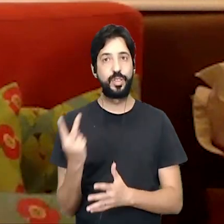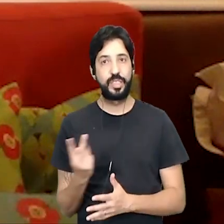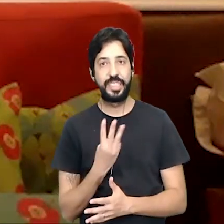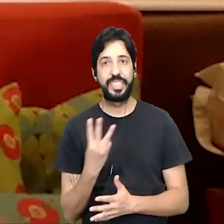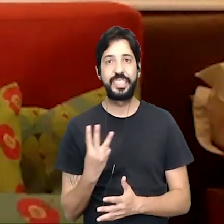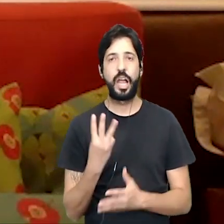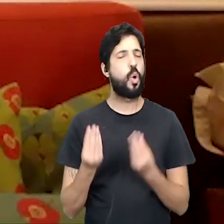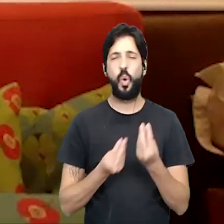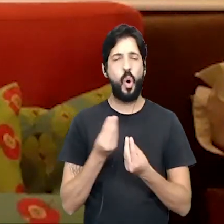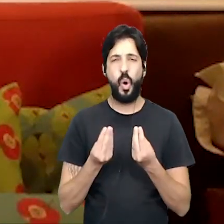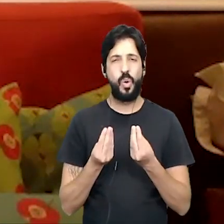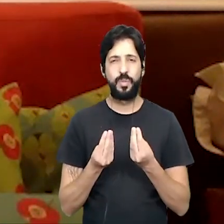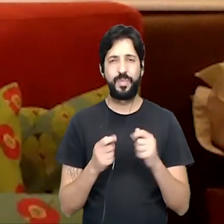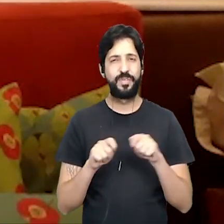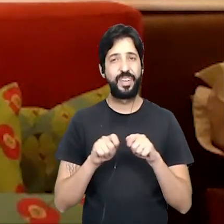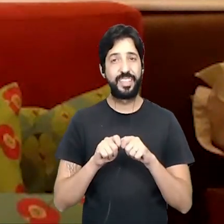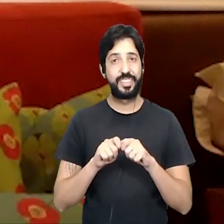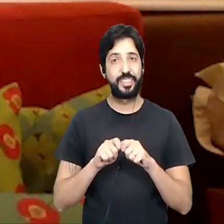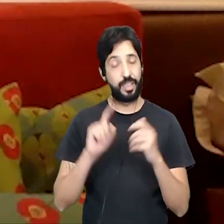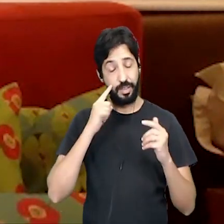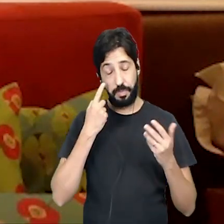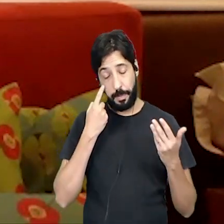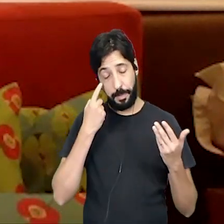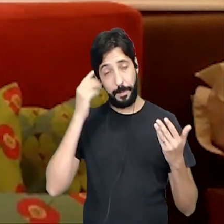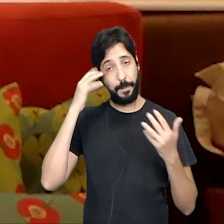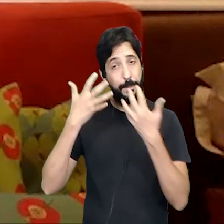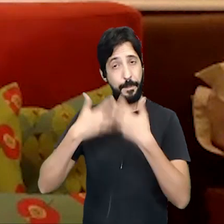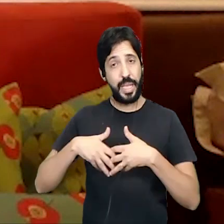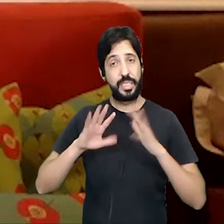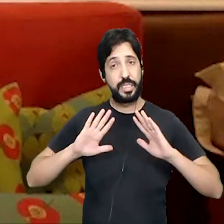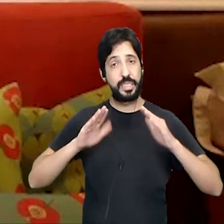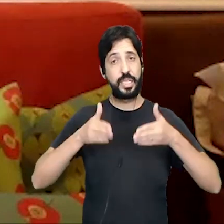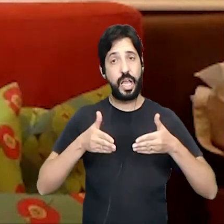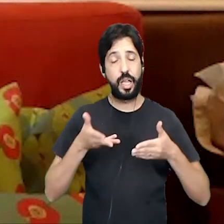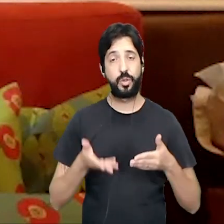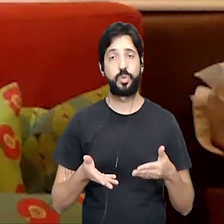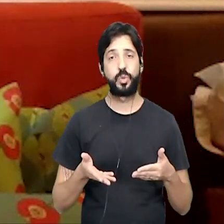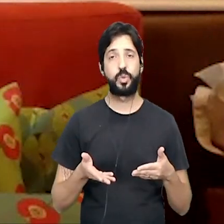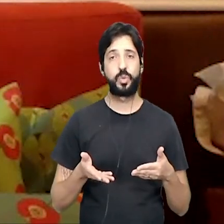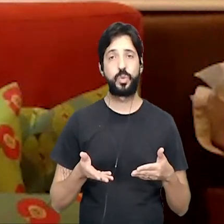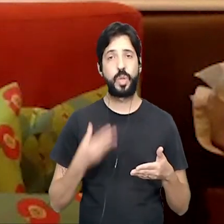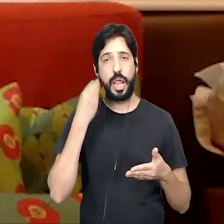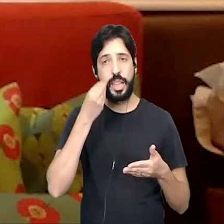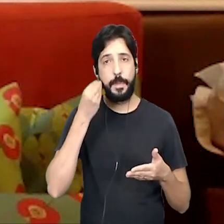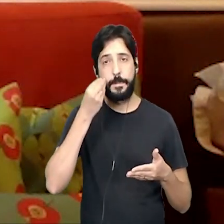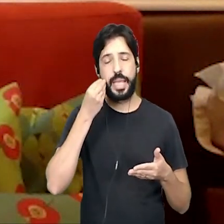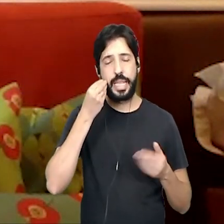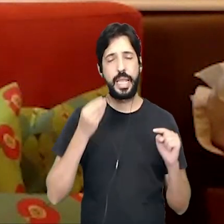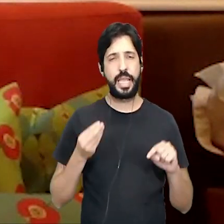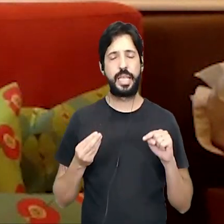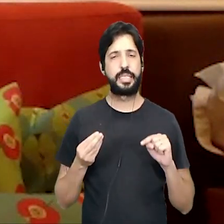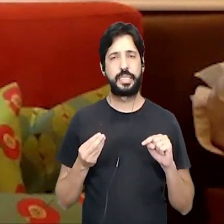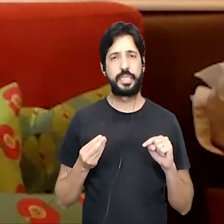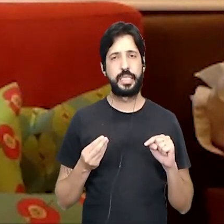dramatúrgicas, né, desse experimento, né? Como é que isso se deu, né? Numa perspectiva de